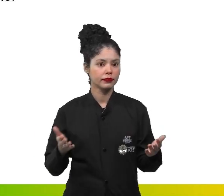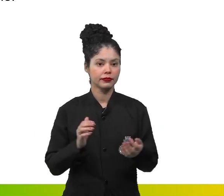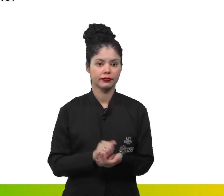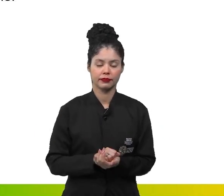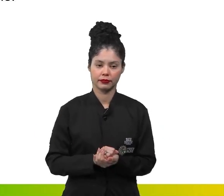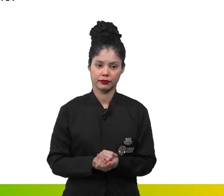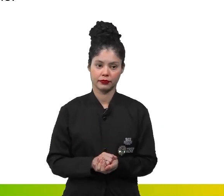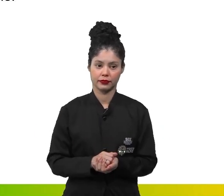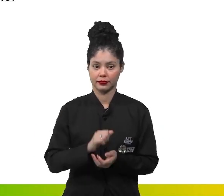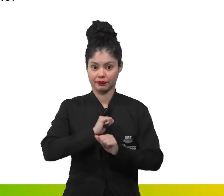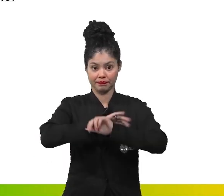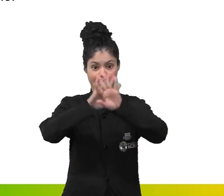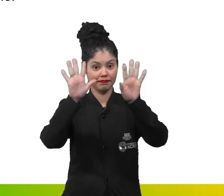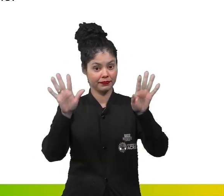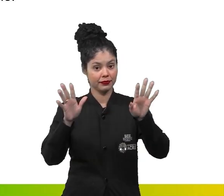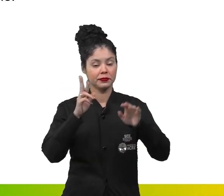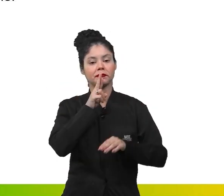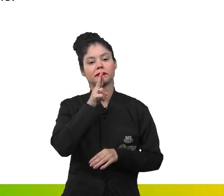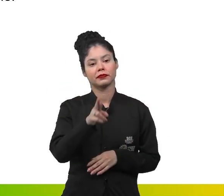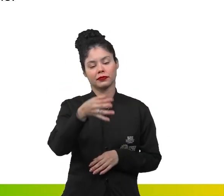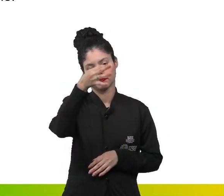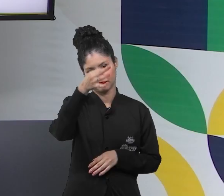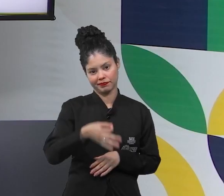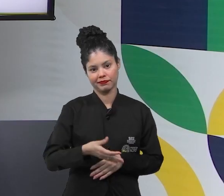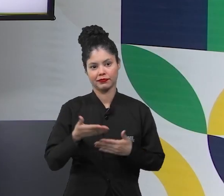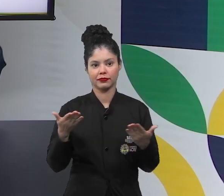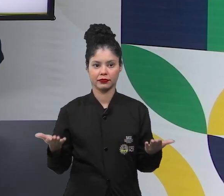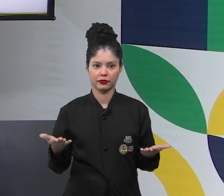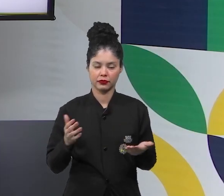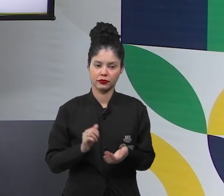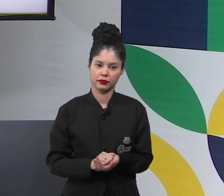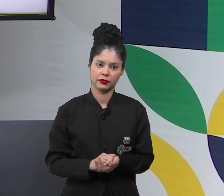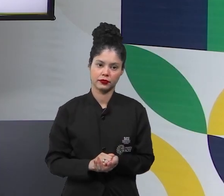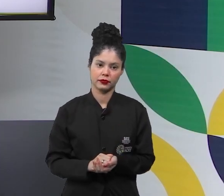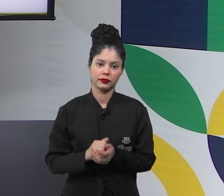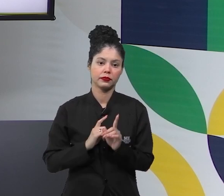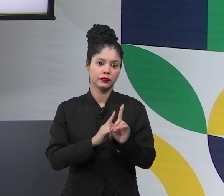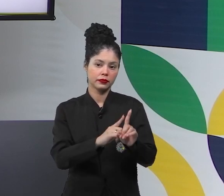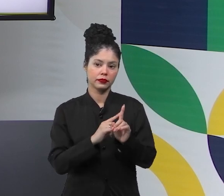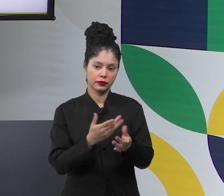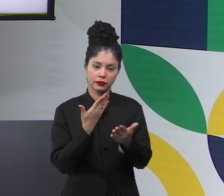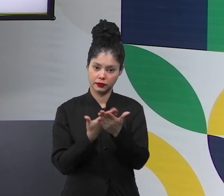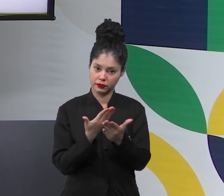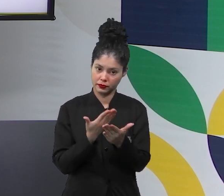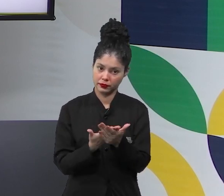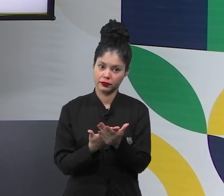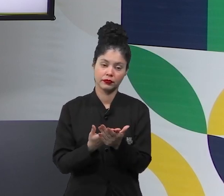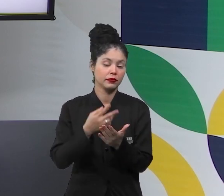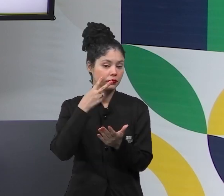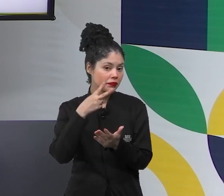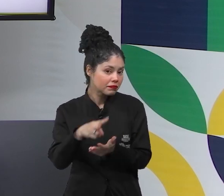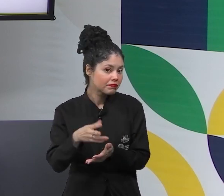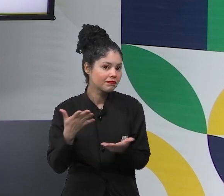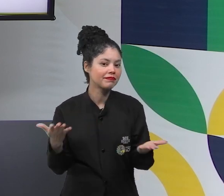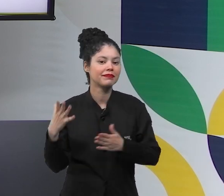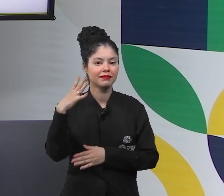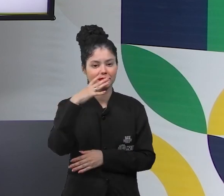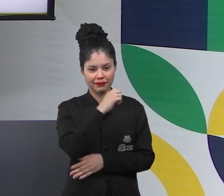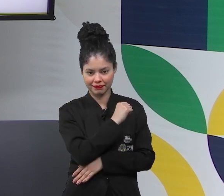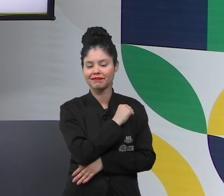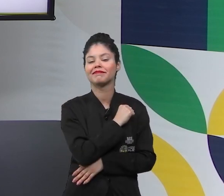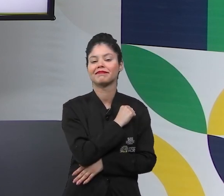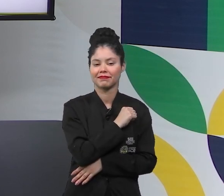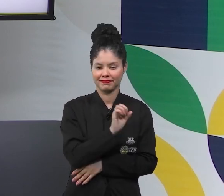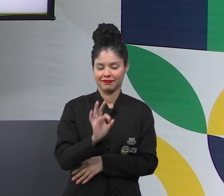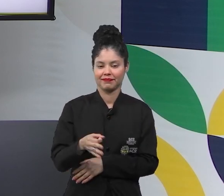ficou bem clara a resposta correta. Se você acompanhou a nossa aula, você já identificou com